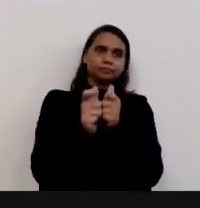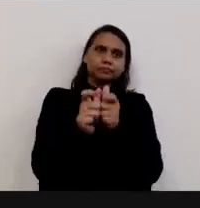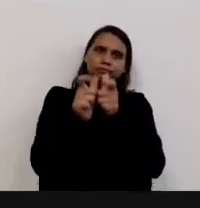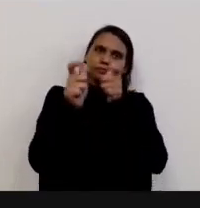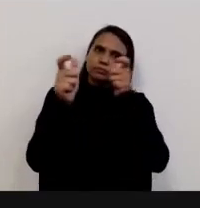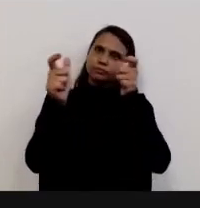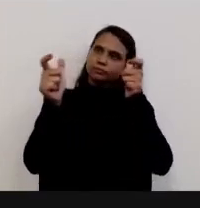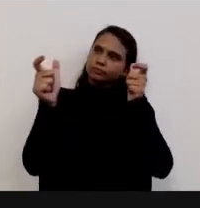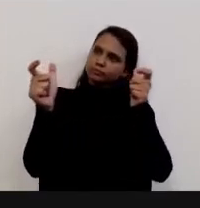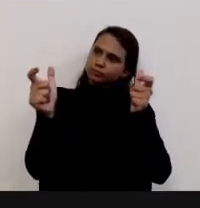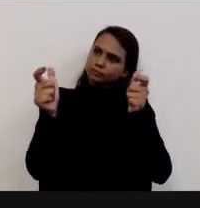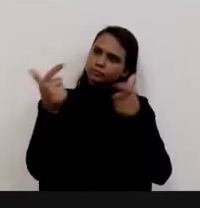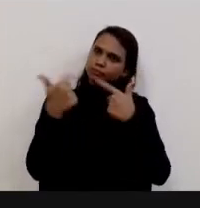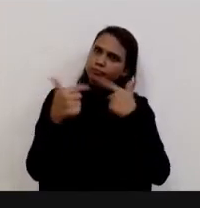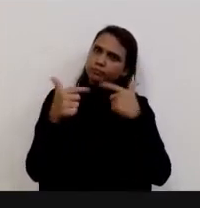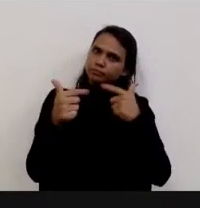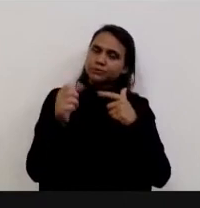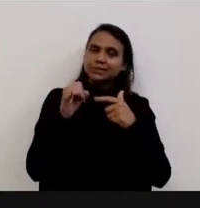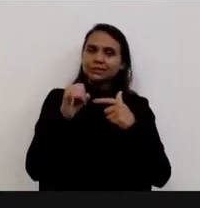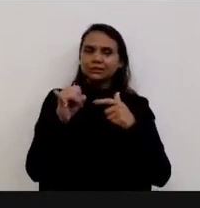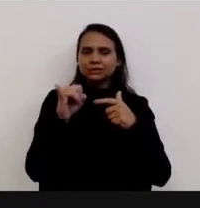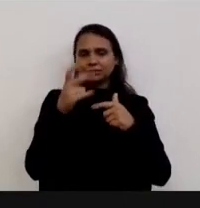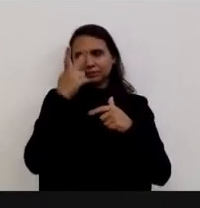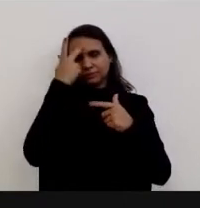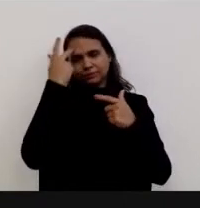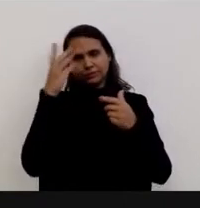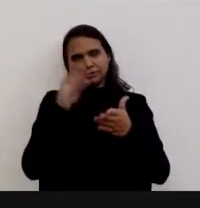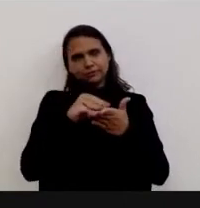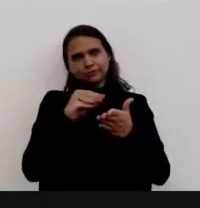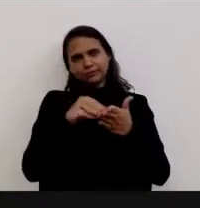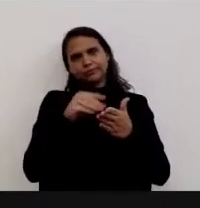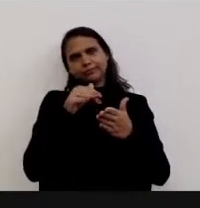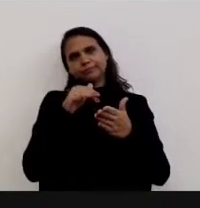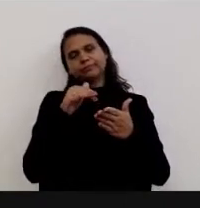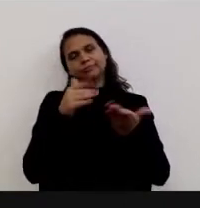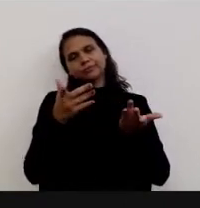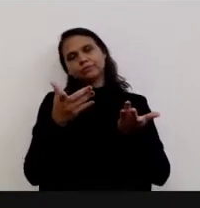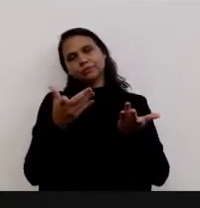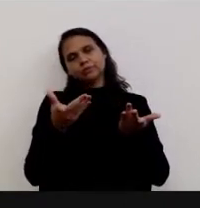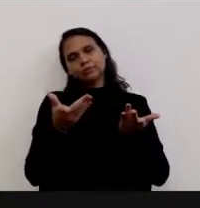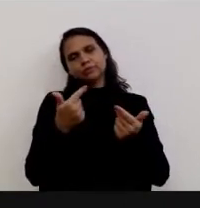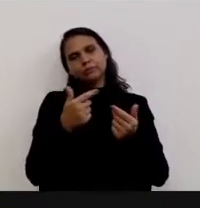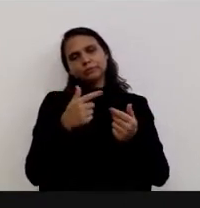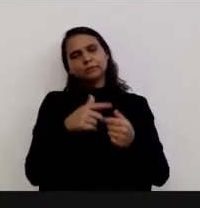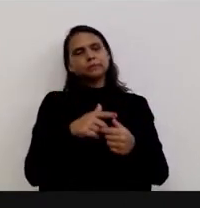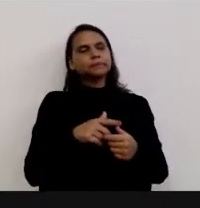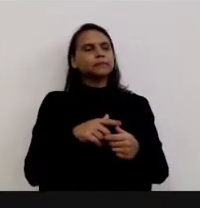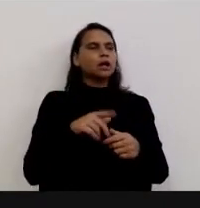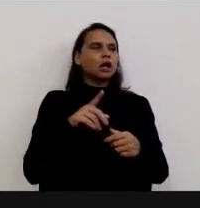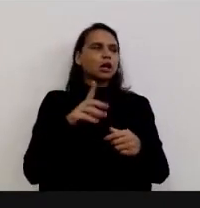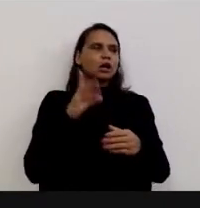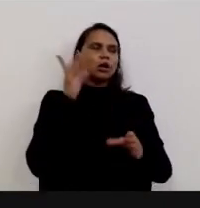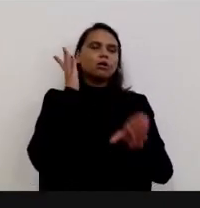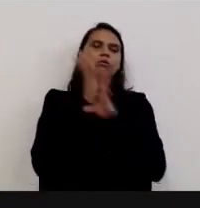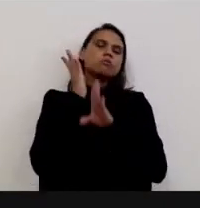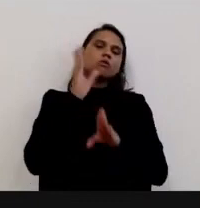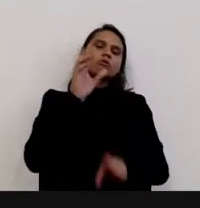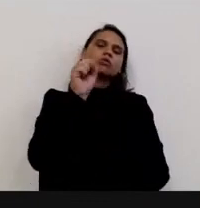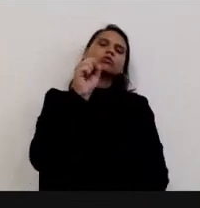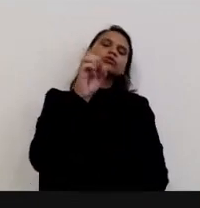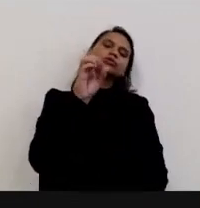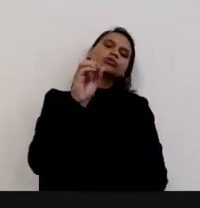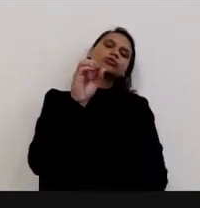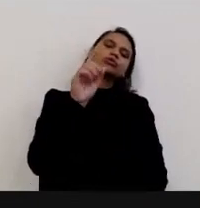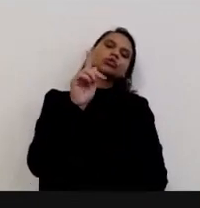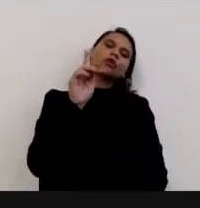entrega com recursos humanos cada vez mais escassos. A solução encontrada foi um software como serviço. Por quê?